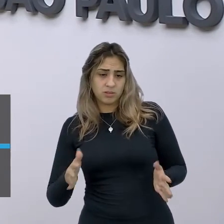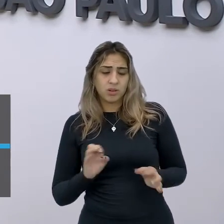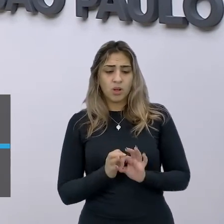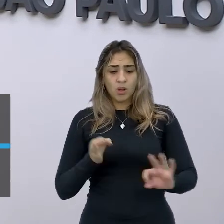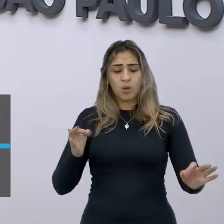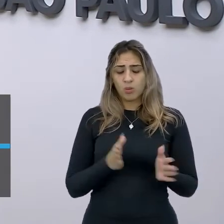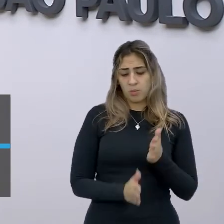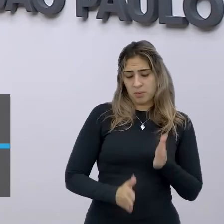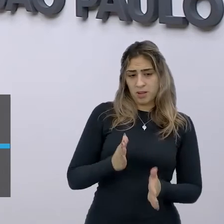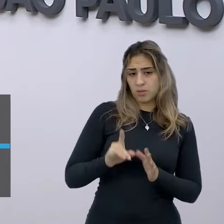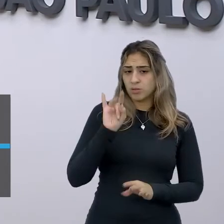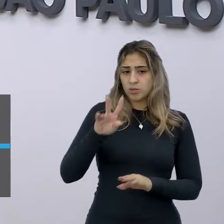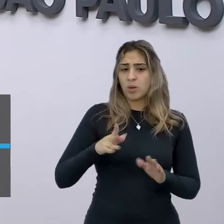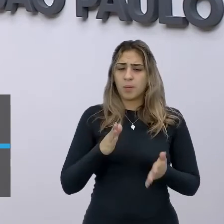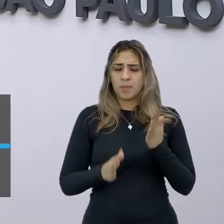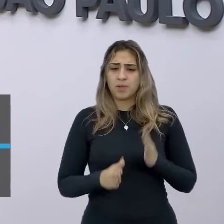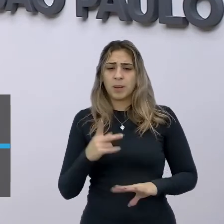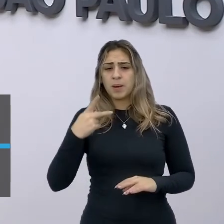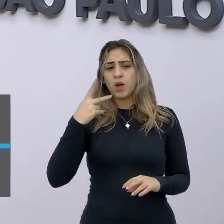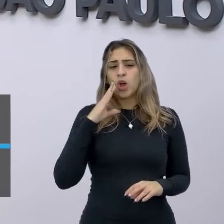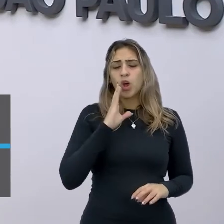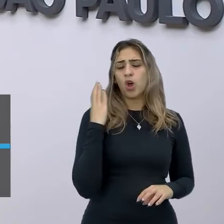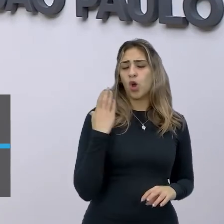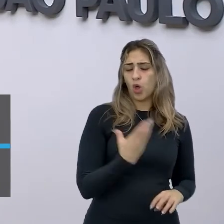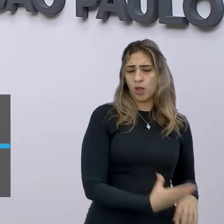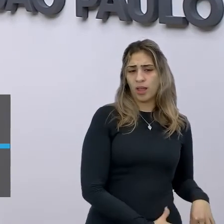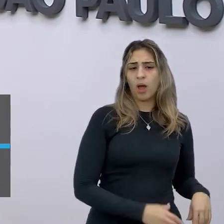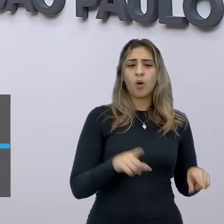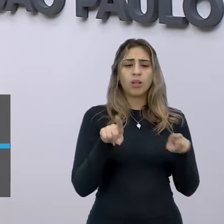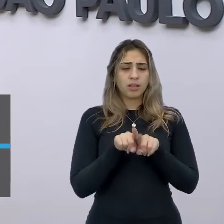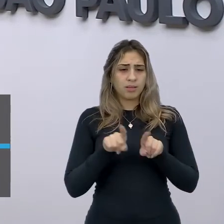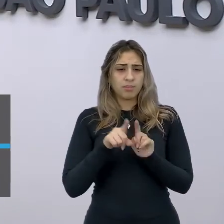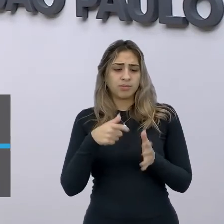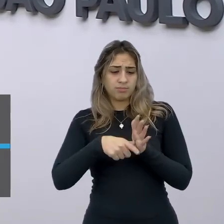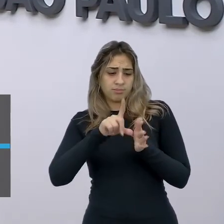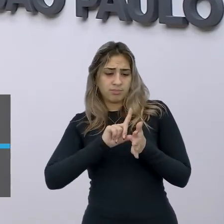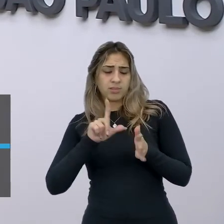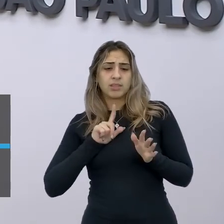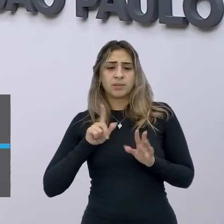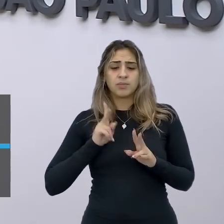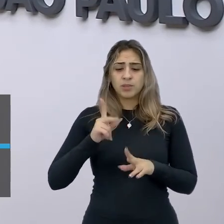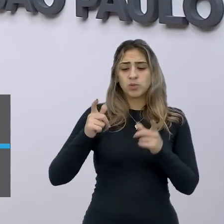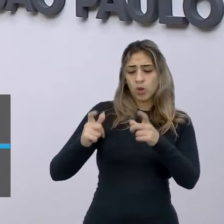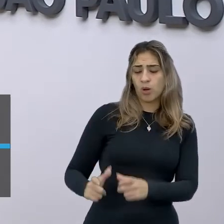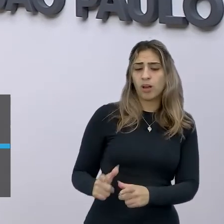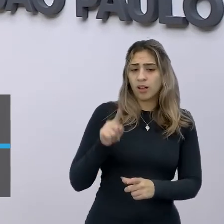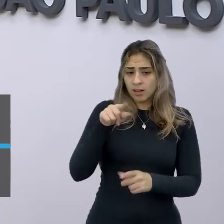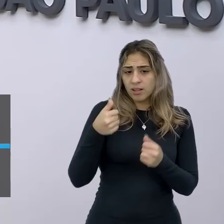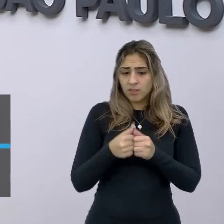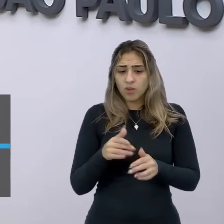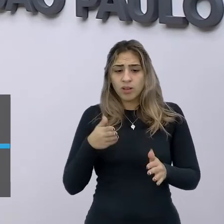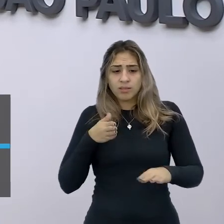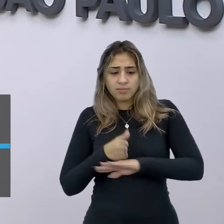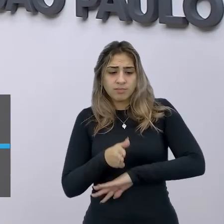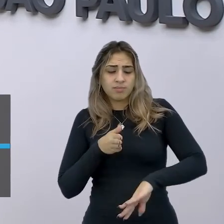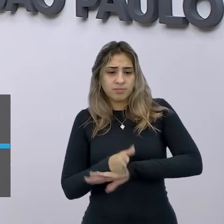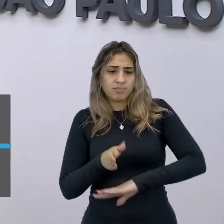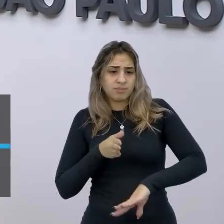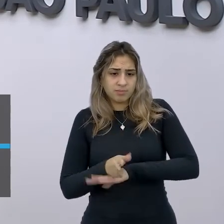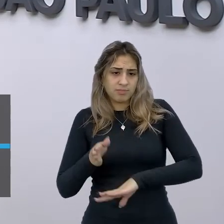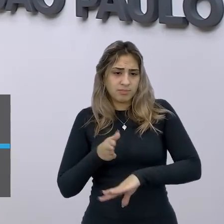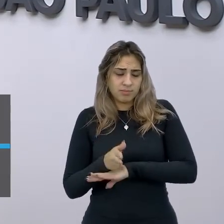longo período, e não só no período neocolonial, mas antes disso, né, esse mesmo continente ele foi invadido e